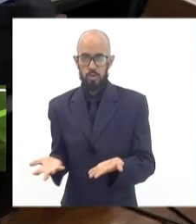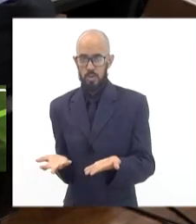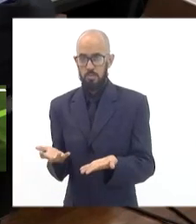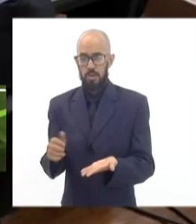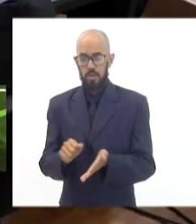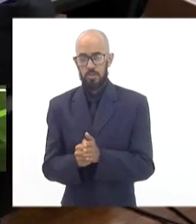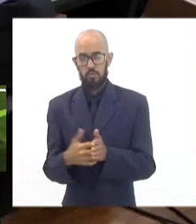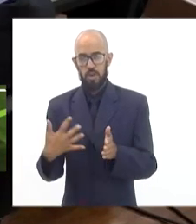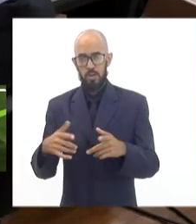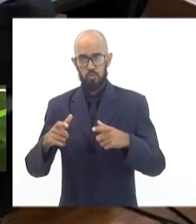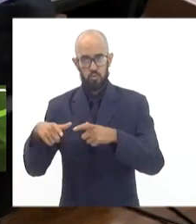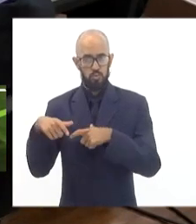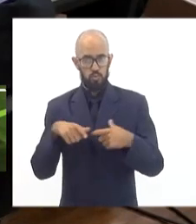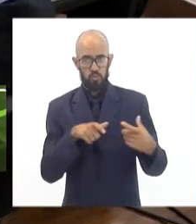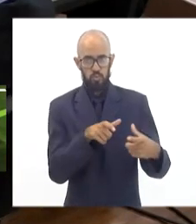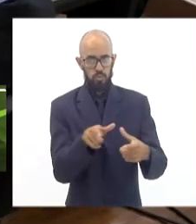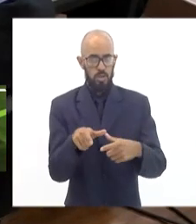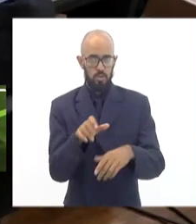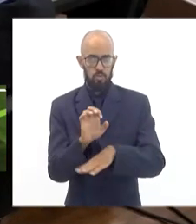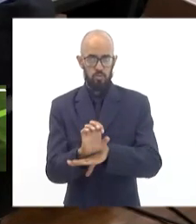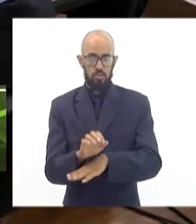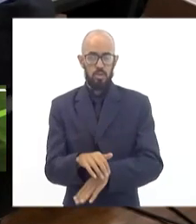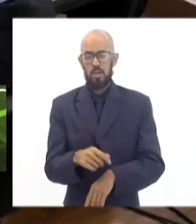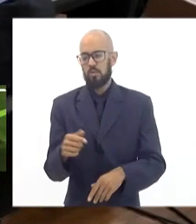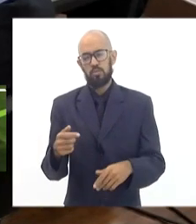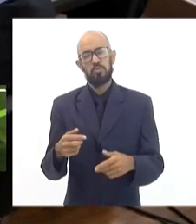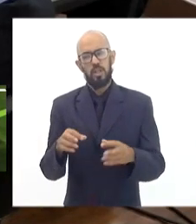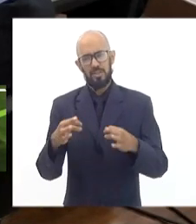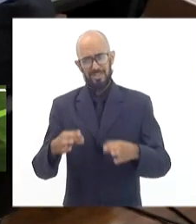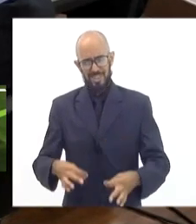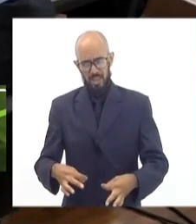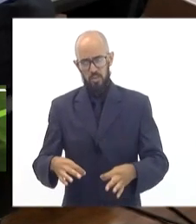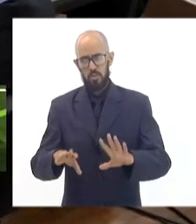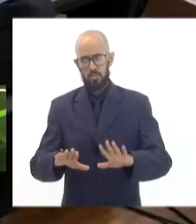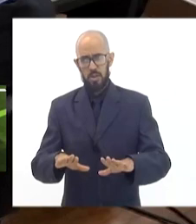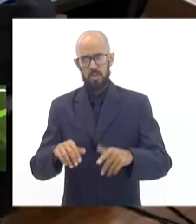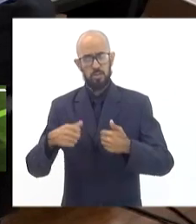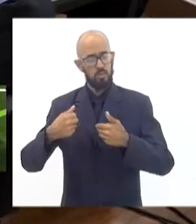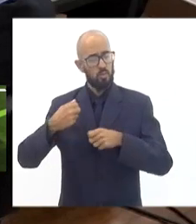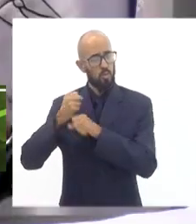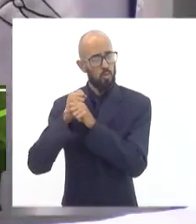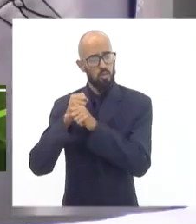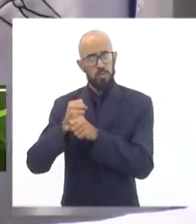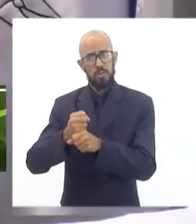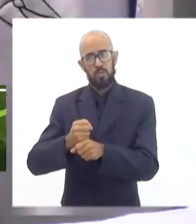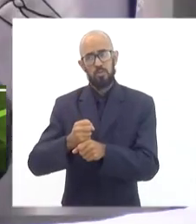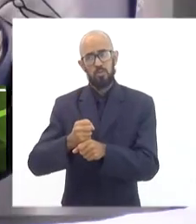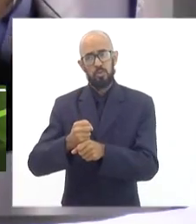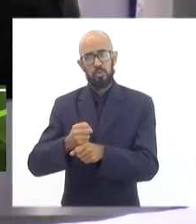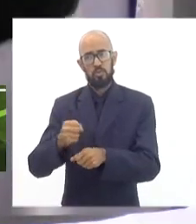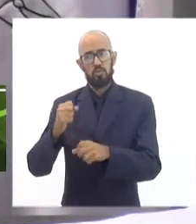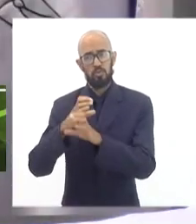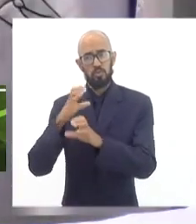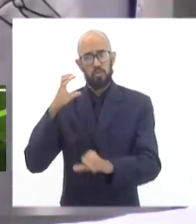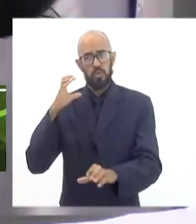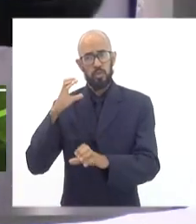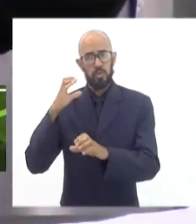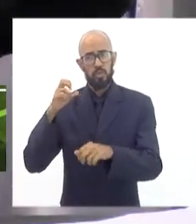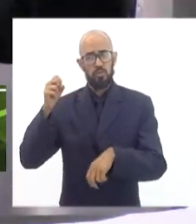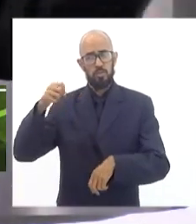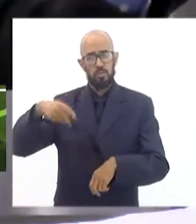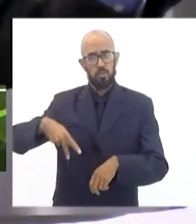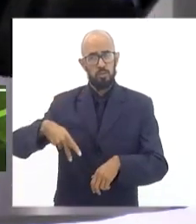mais diversos não tem nada fora do previsto ocorre com o transcorrer dos anos Engenheiro chuva não se aposentando